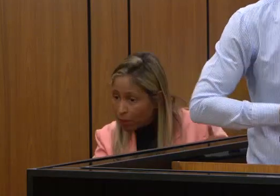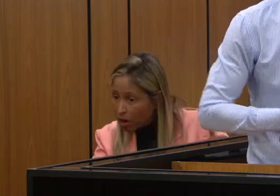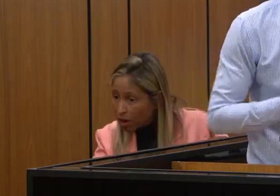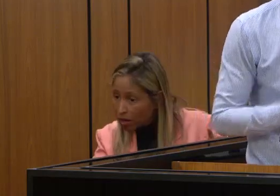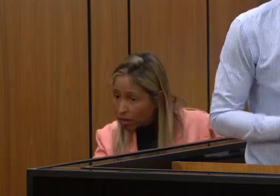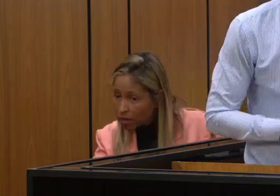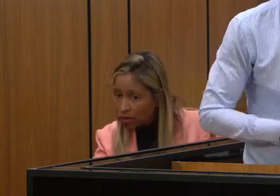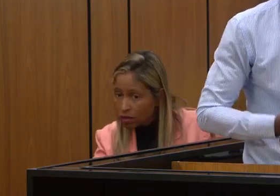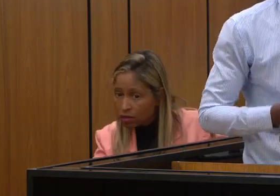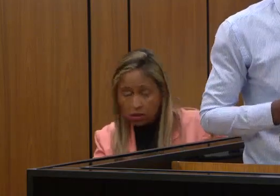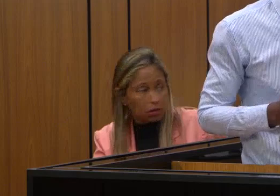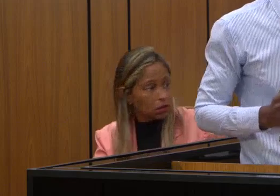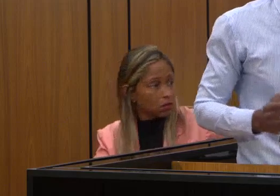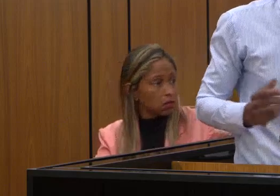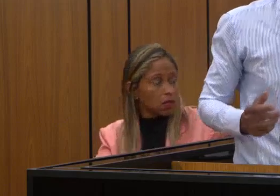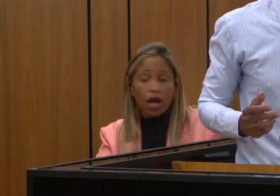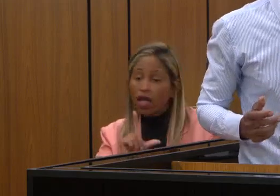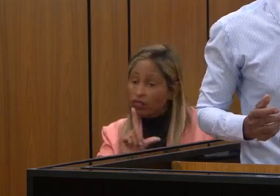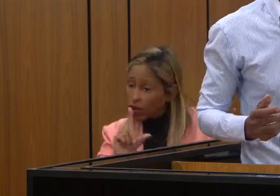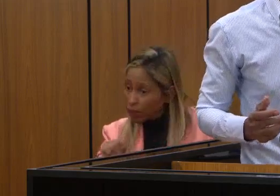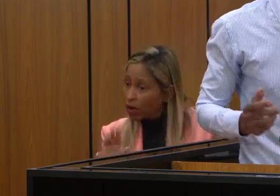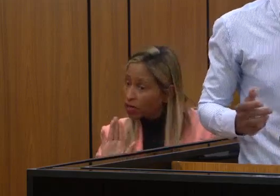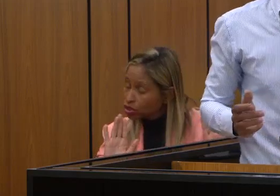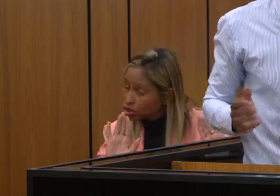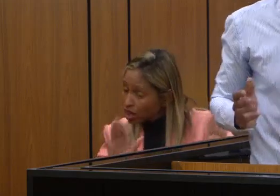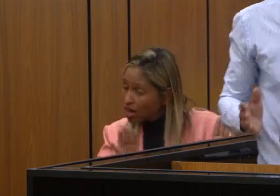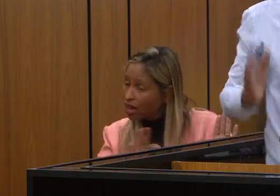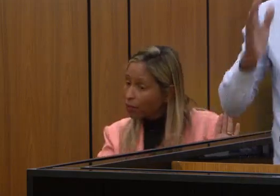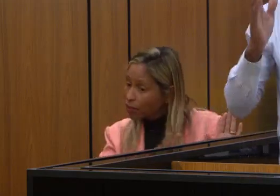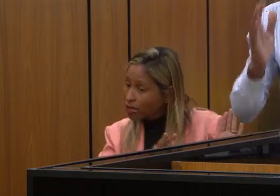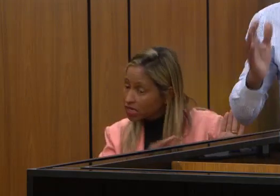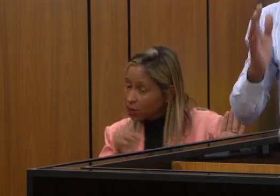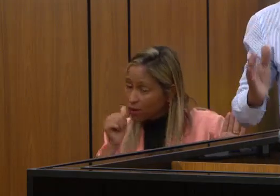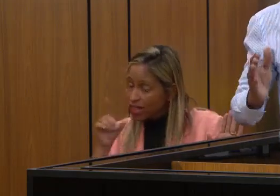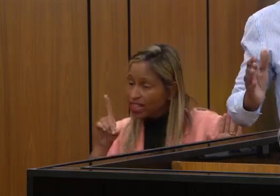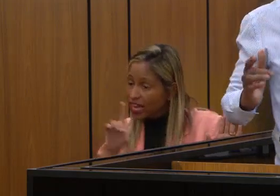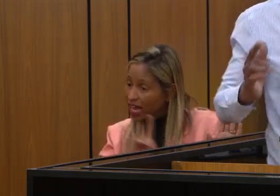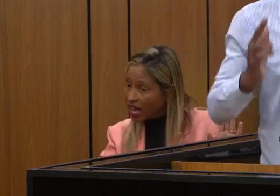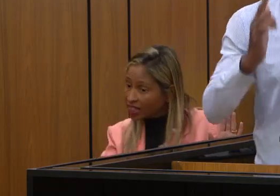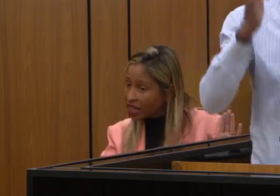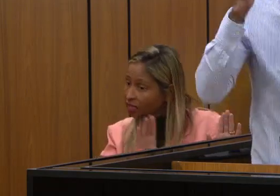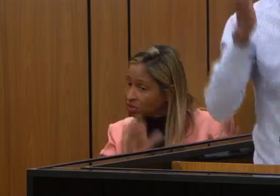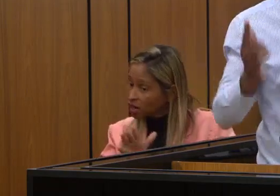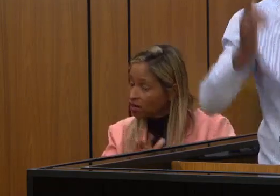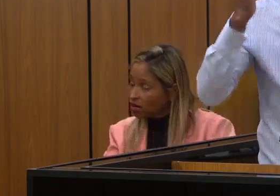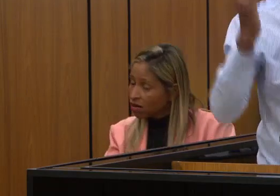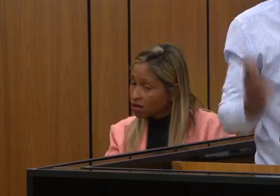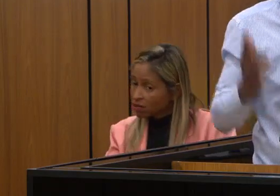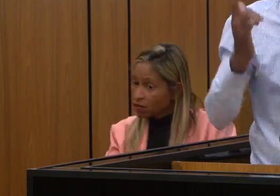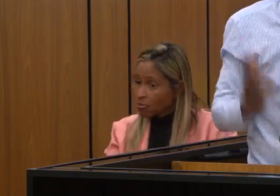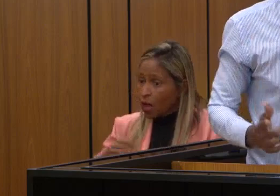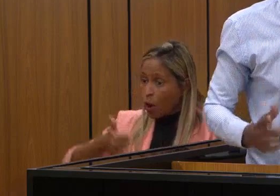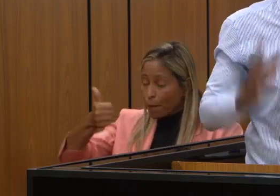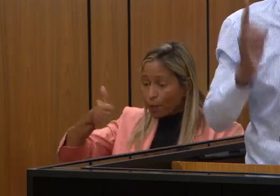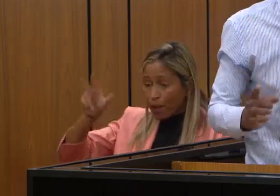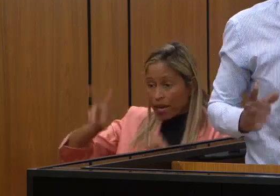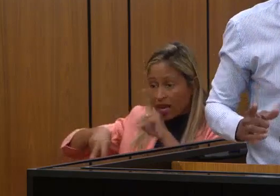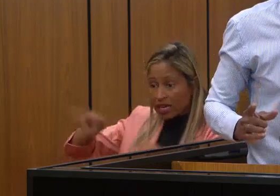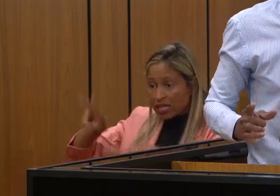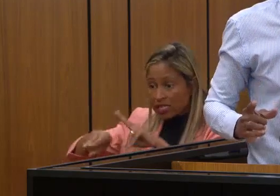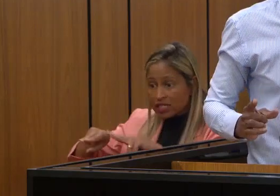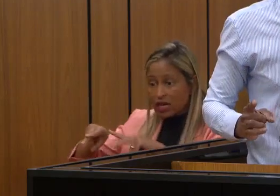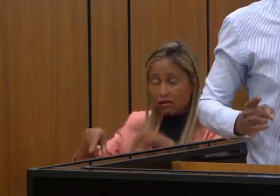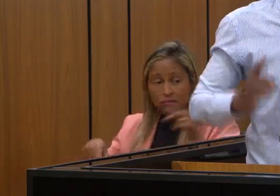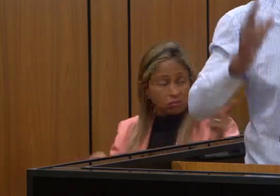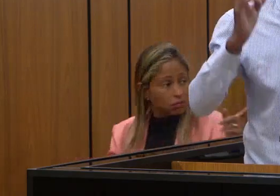a gente se falar e lamentavelmente não sei se foi falha da assessoria o primeiro na lista de convocado teria